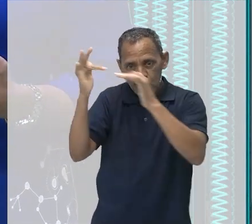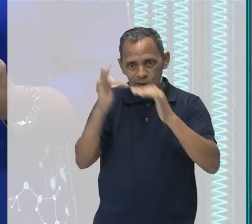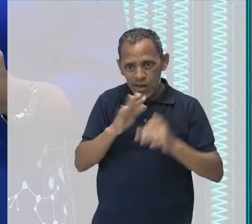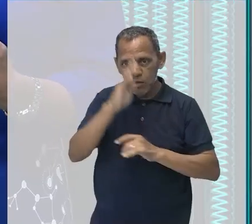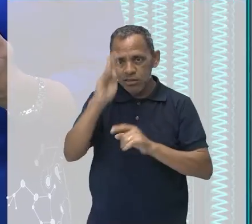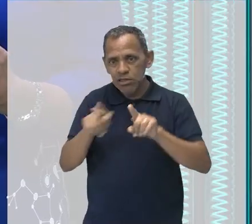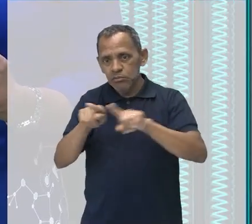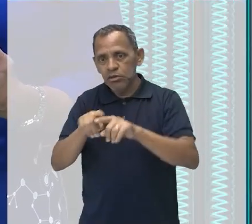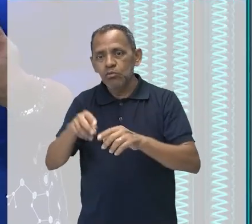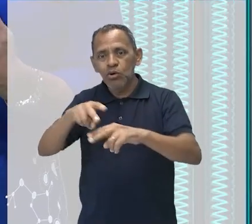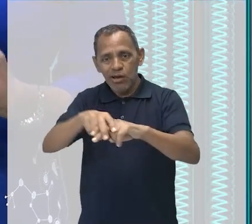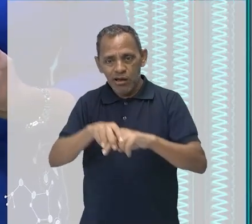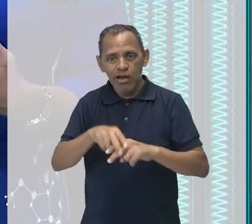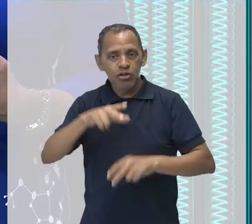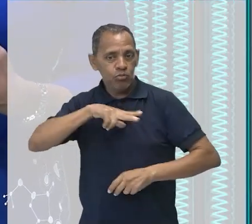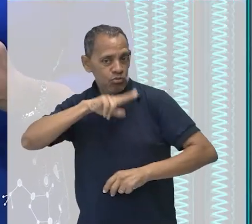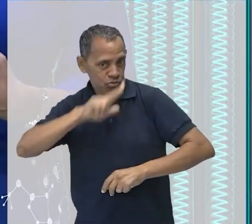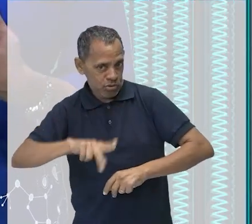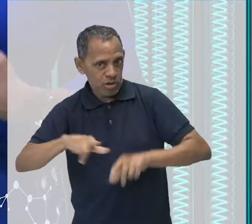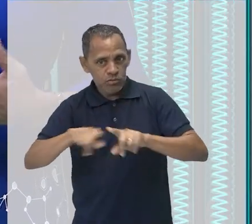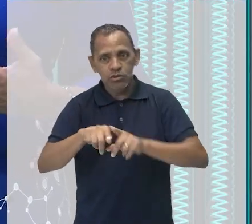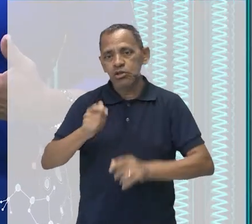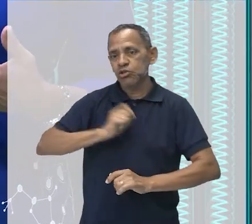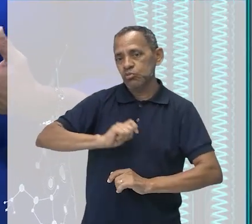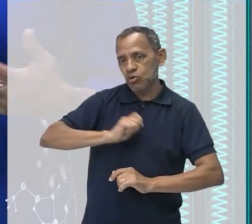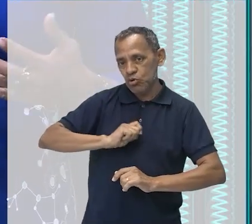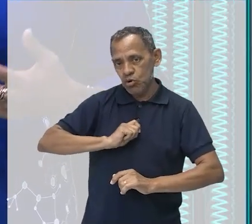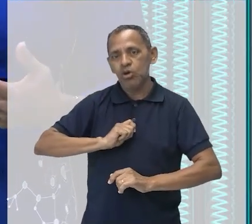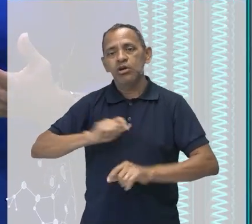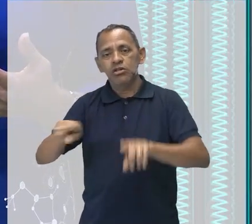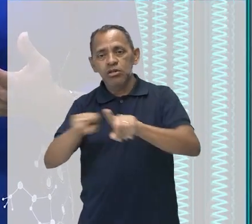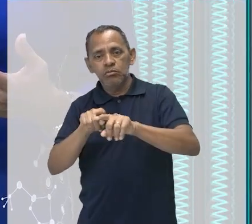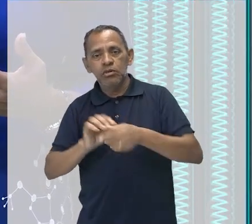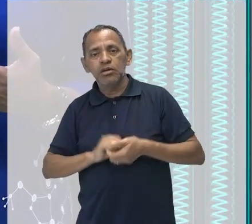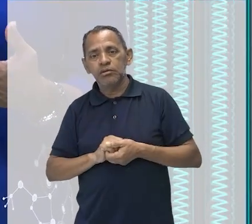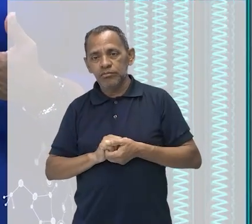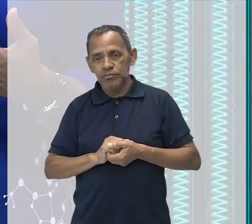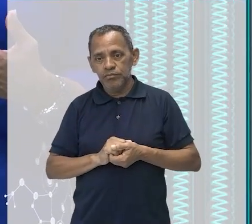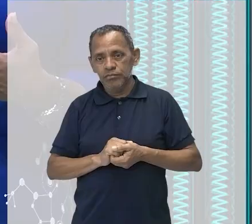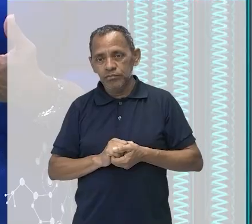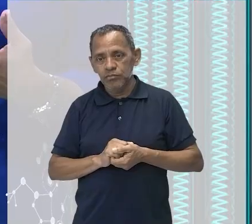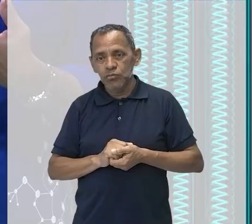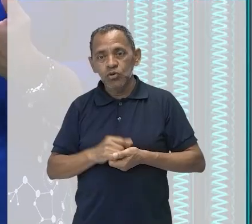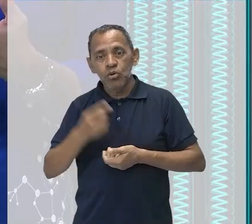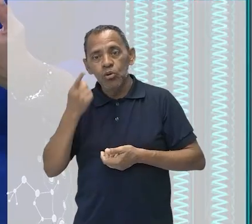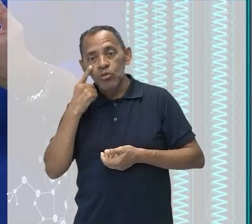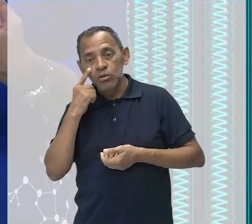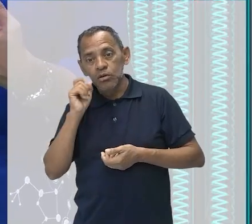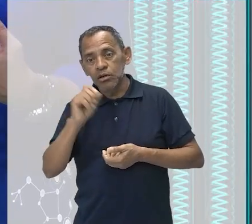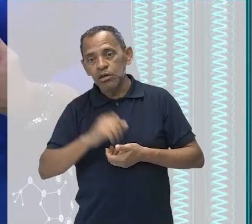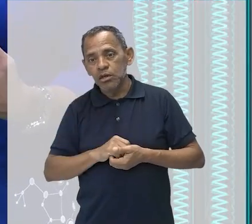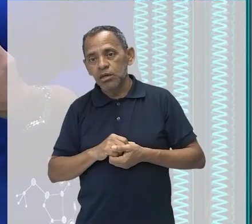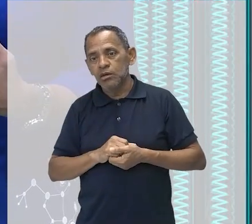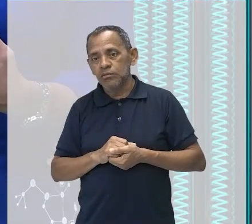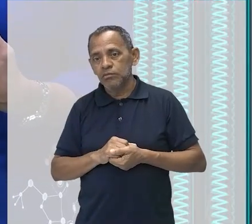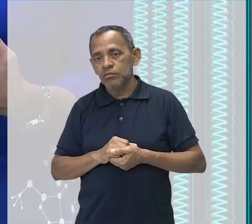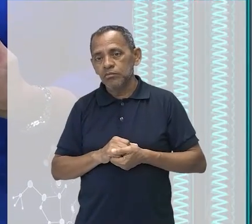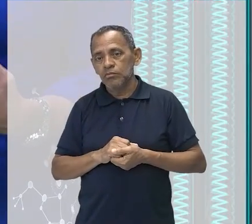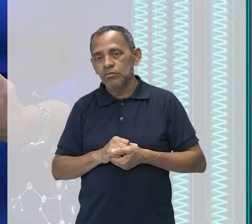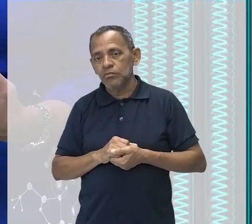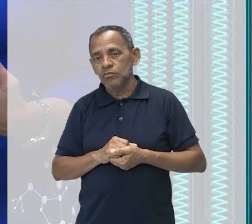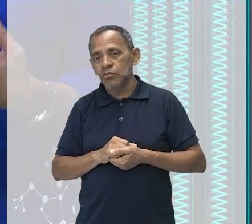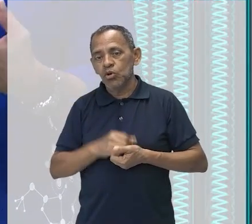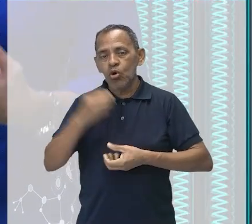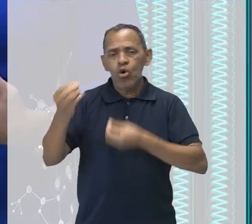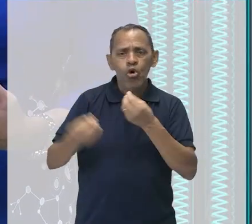ao Brasil, através dos portugueses, dos espanhóis, dos jesuítas, então eles observaram ali